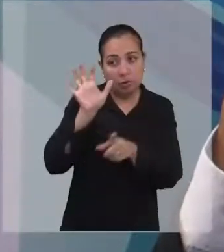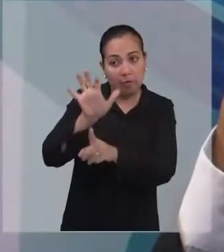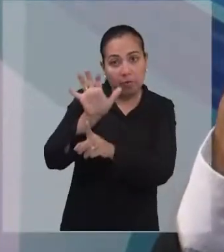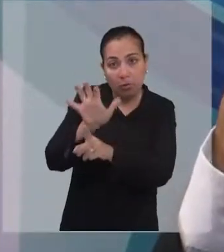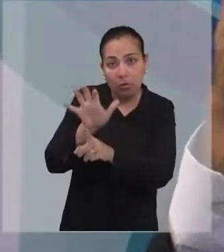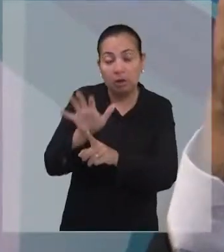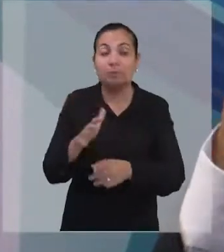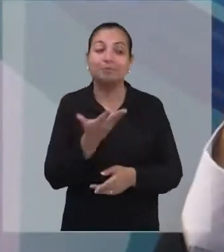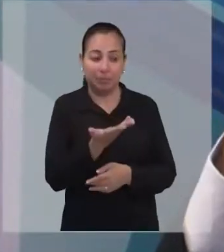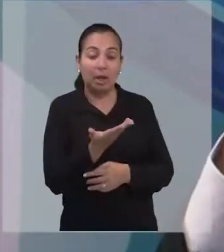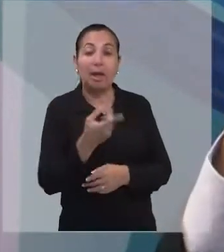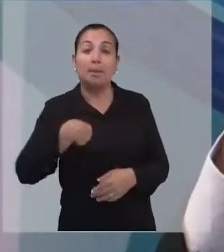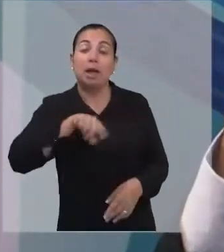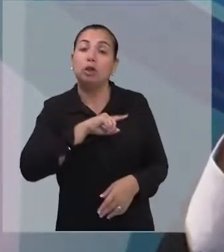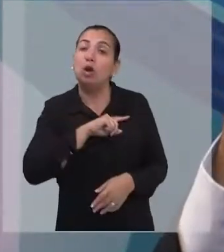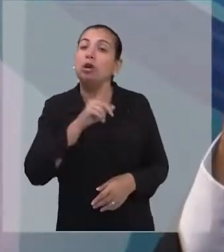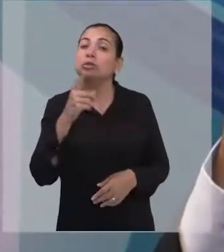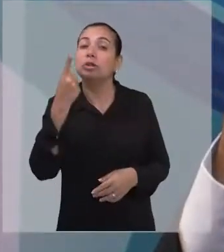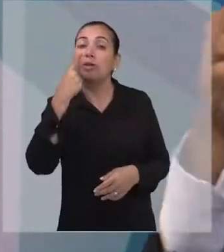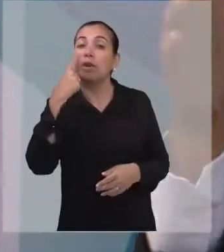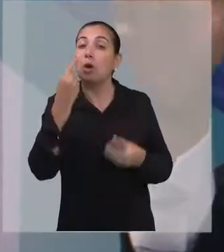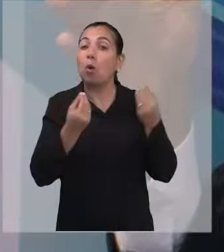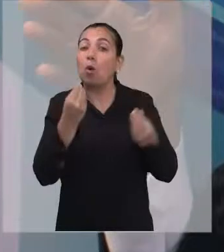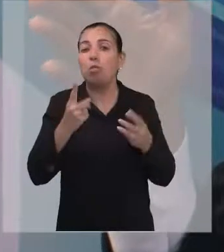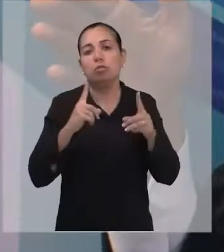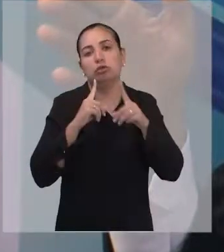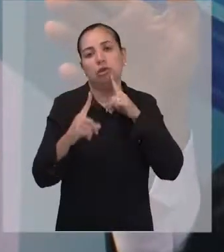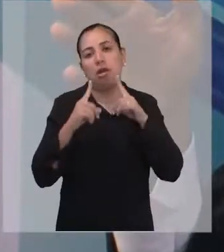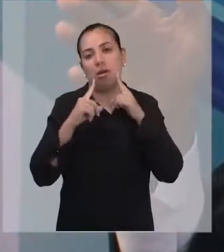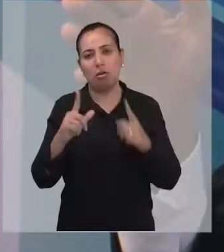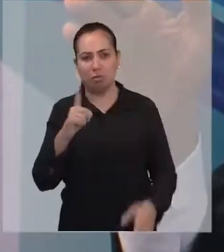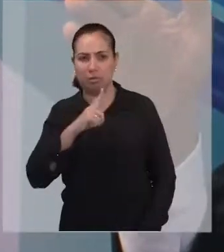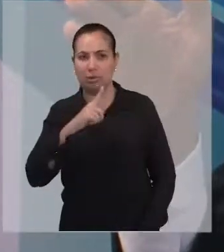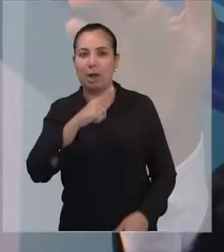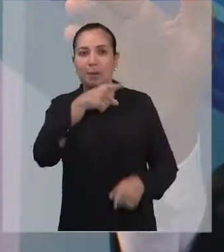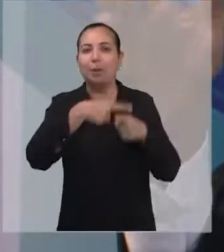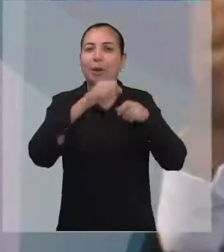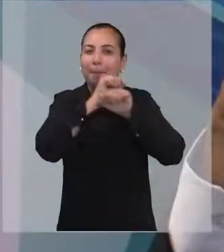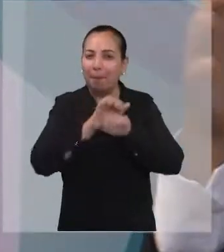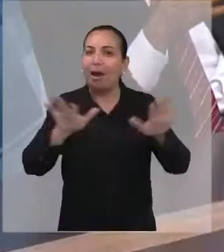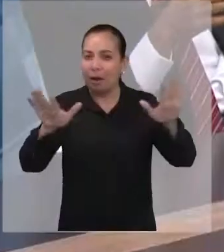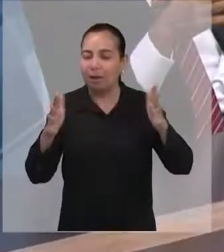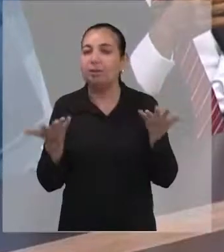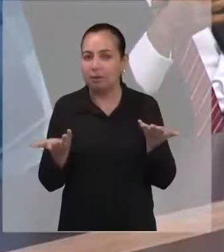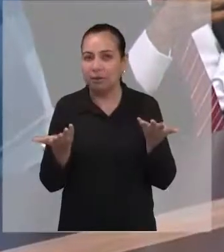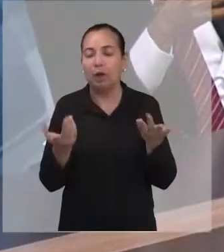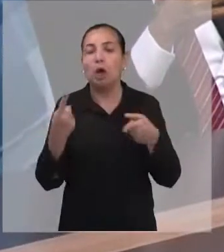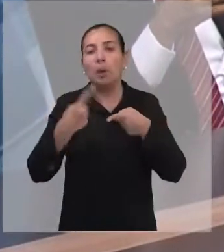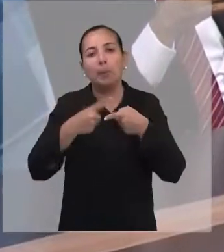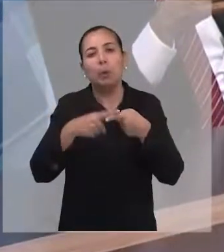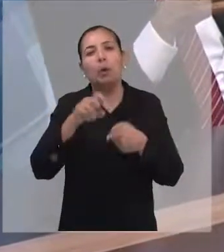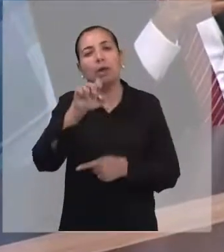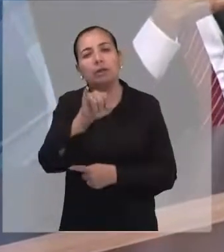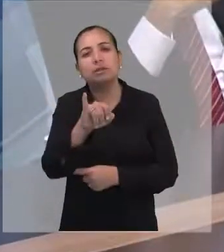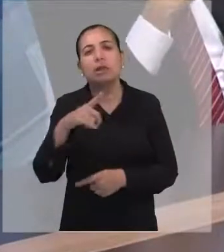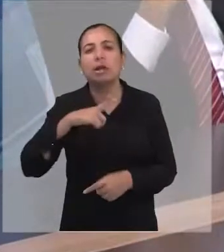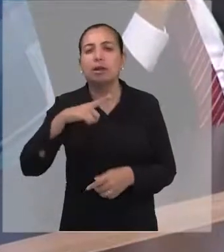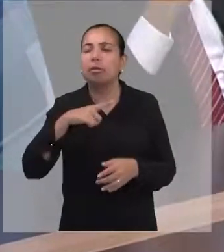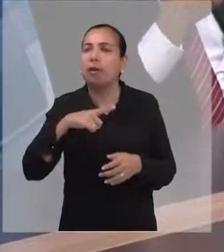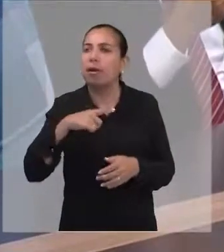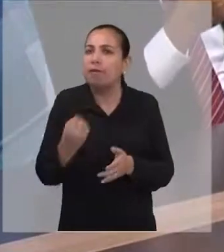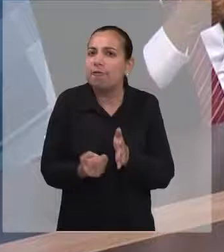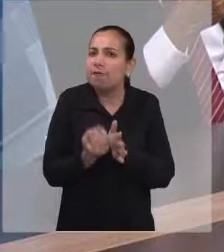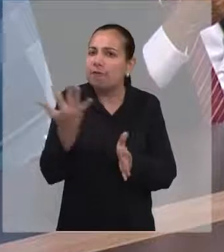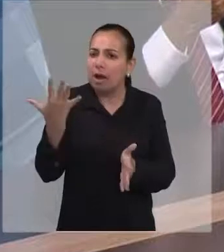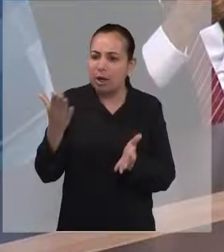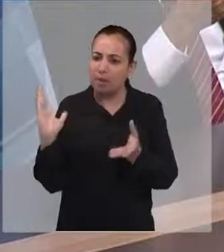revela isso. Mas o que estamos discutindo é se esses diálogos refletem isso. Porque se refletissem isso, haveriam centenas